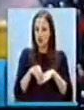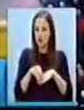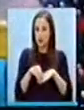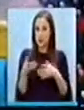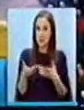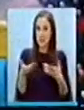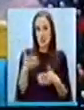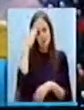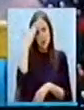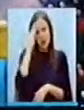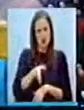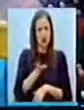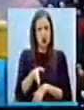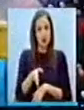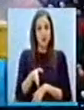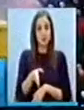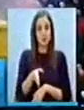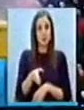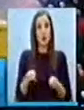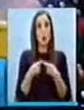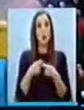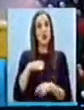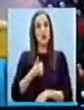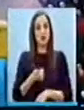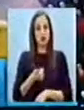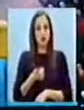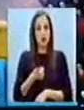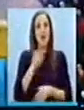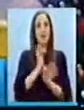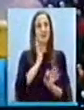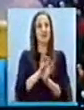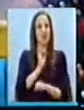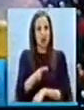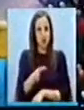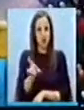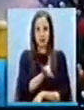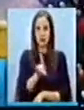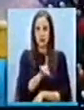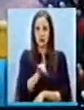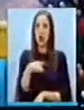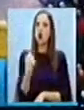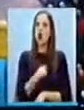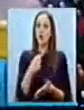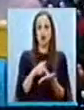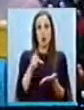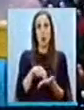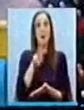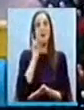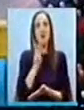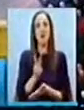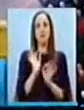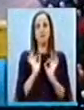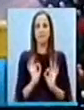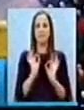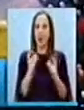que se previa e os verdes não vão mandar foguetes para já. Vamos esperar para ver o que é que se